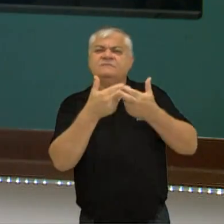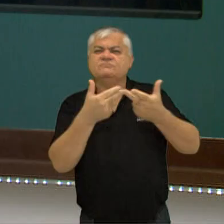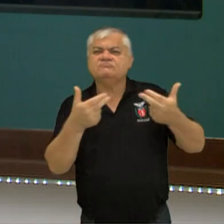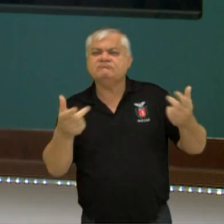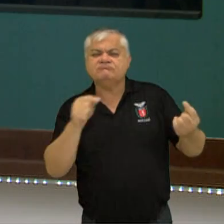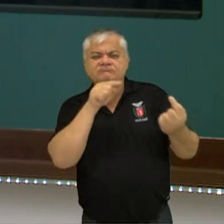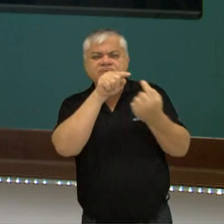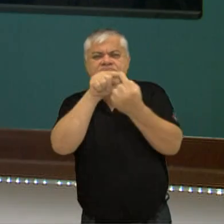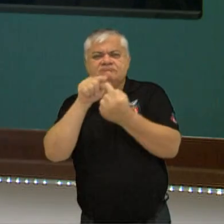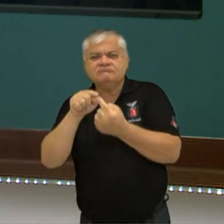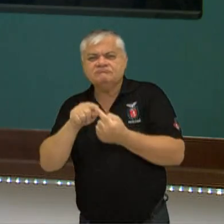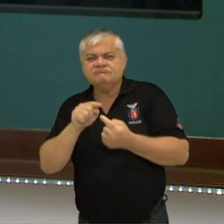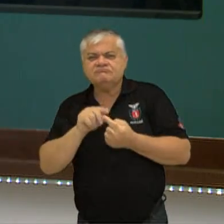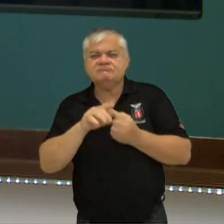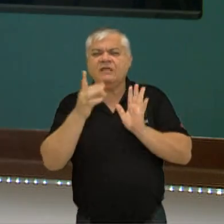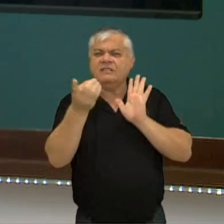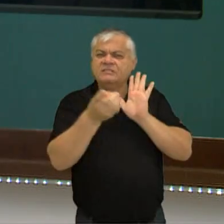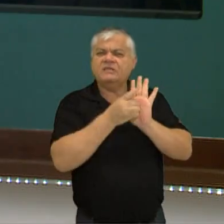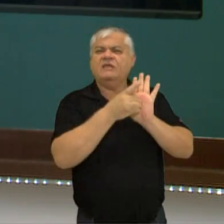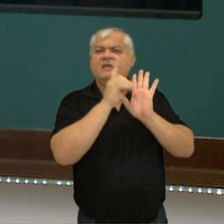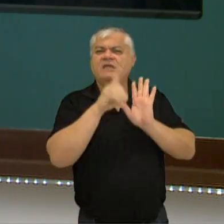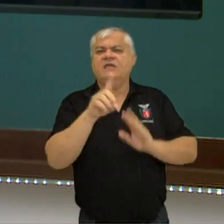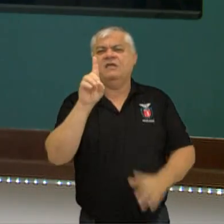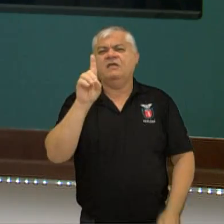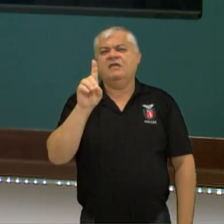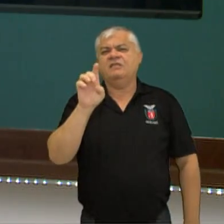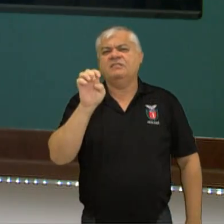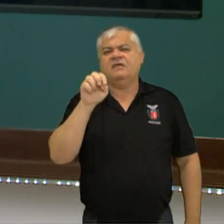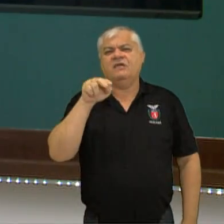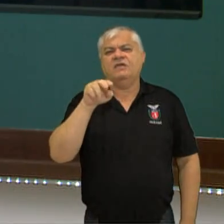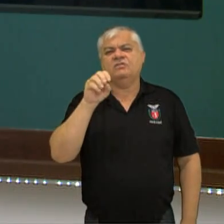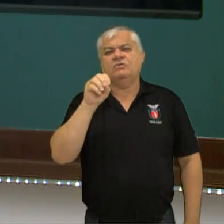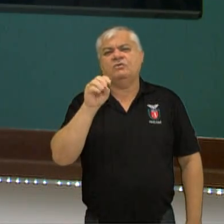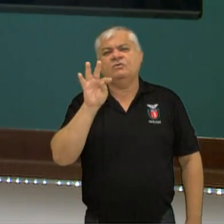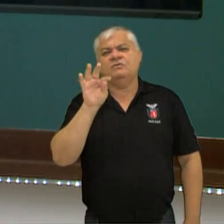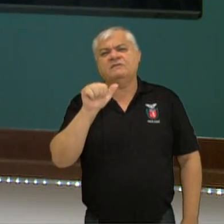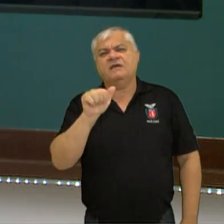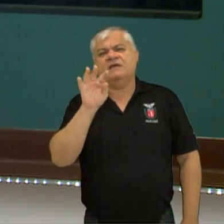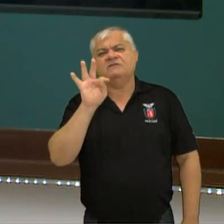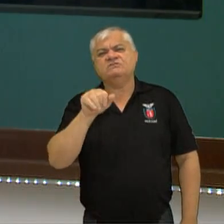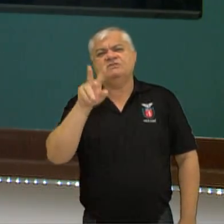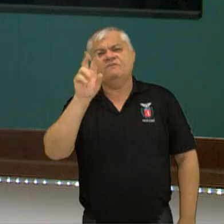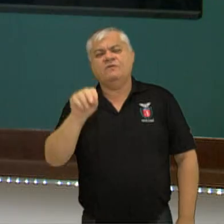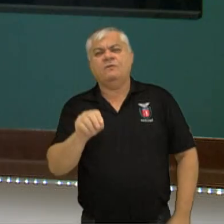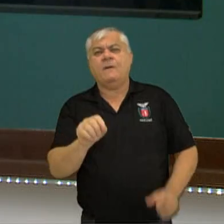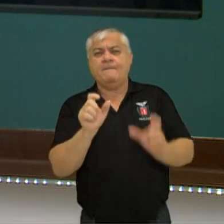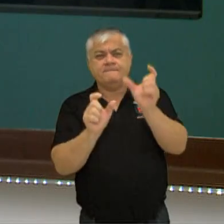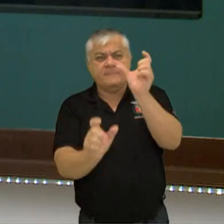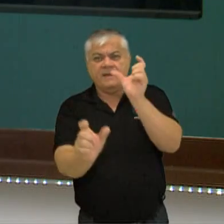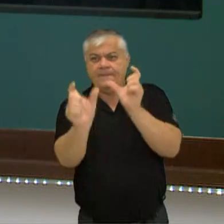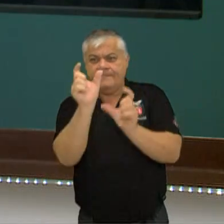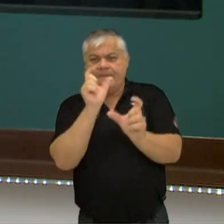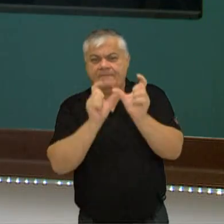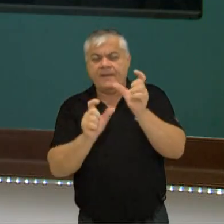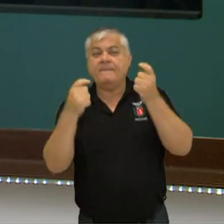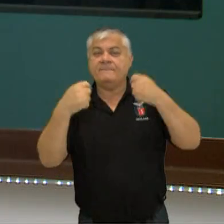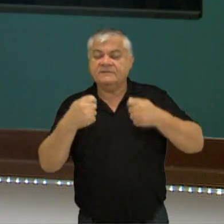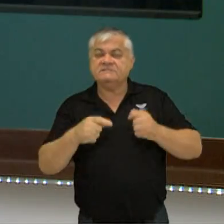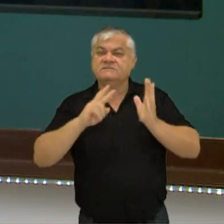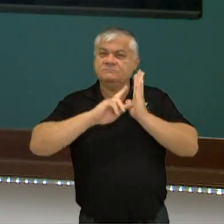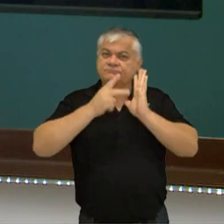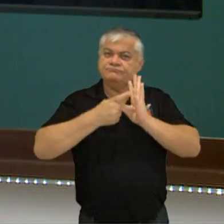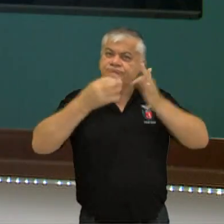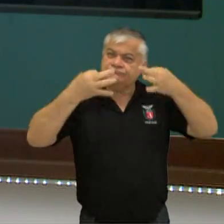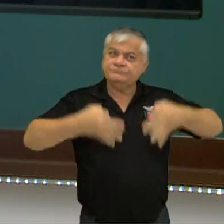sentido denotativo. Ou seja, eu tenho que explicar certinho. As palavras têm que ter o sentido próprio.